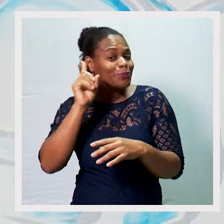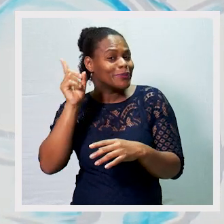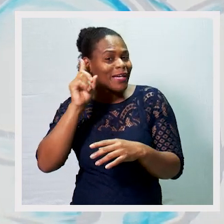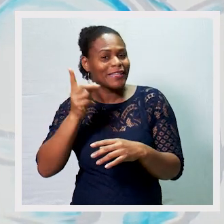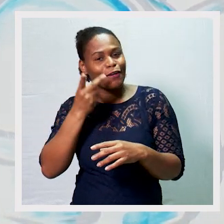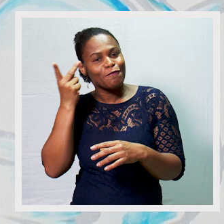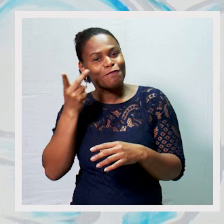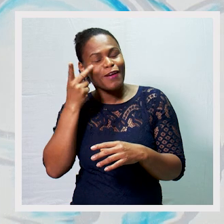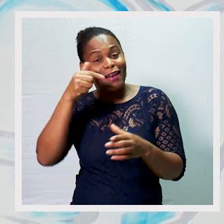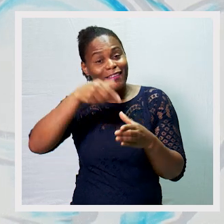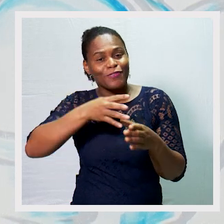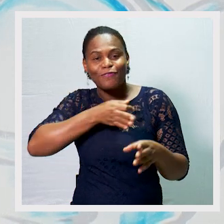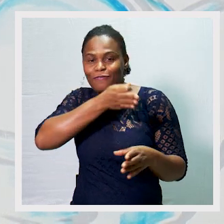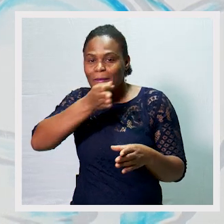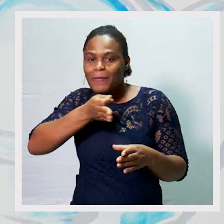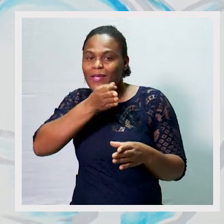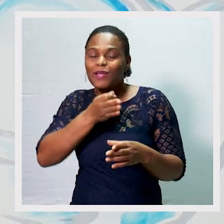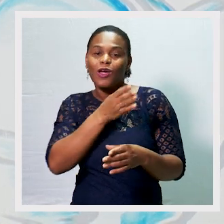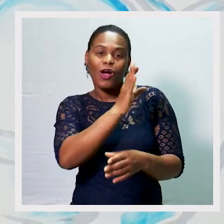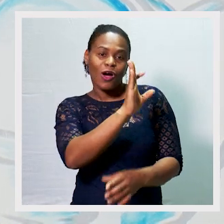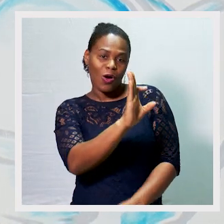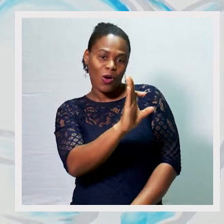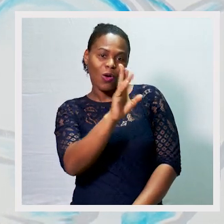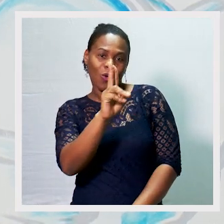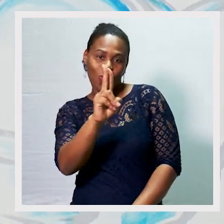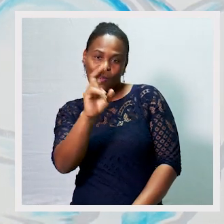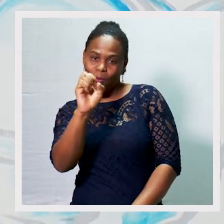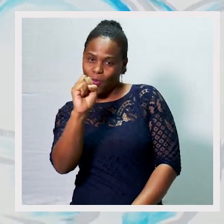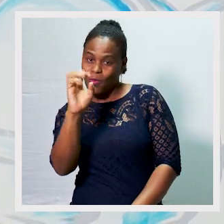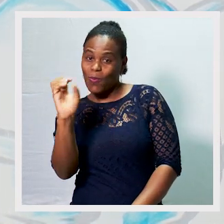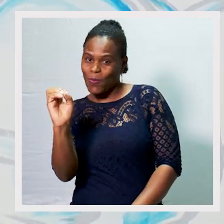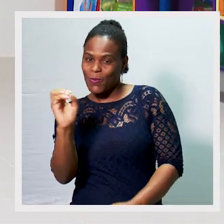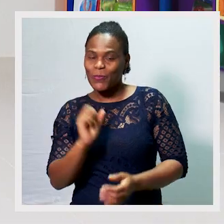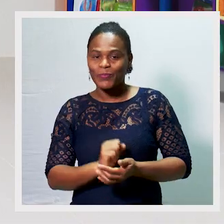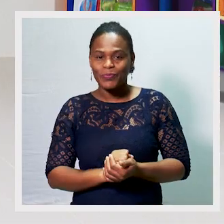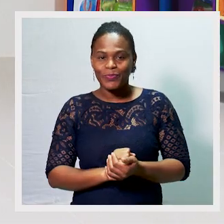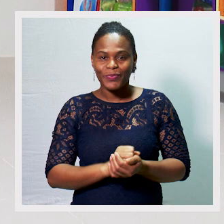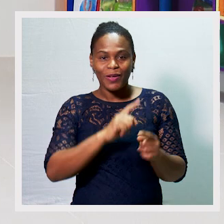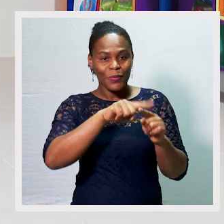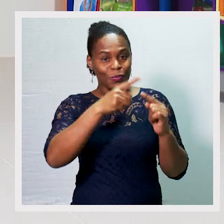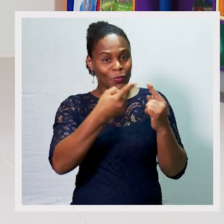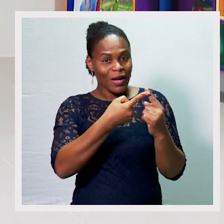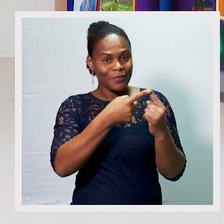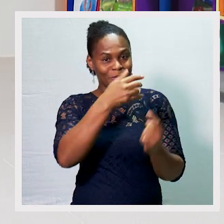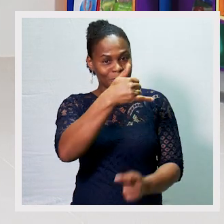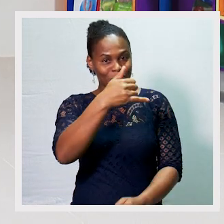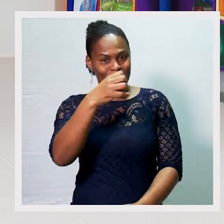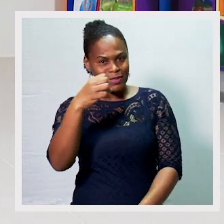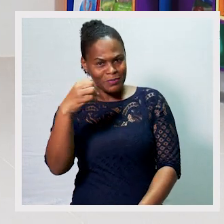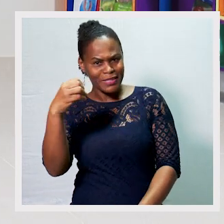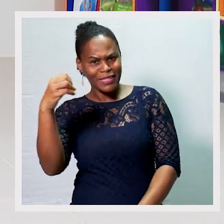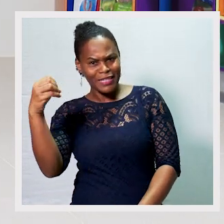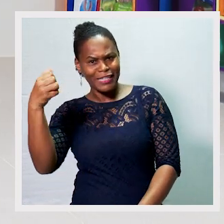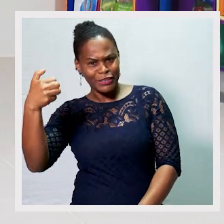importantes na vida da família do Hugo. Vamos a isso. Em 2005, nasceu